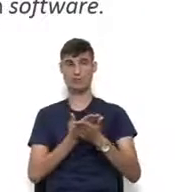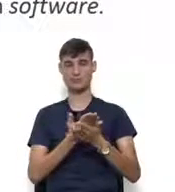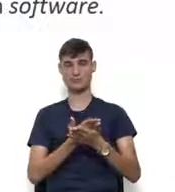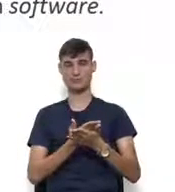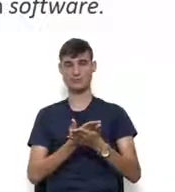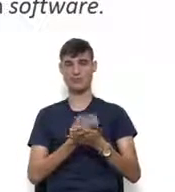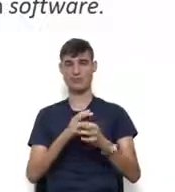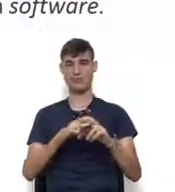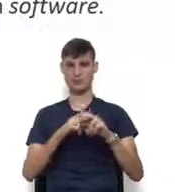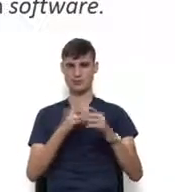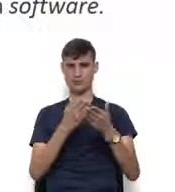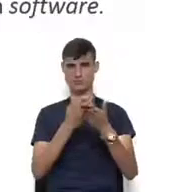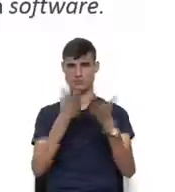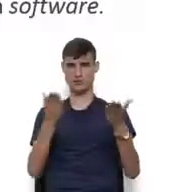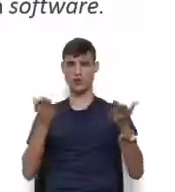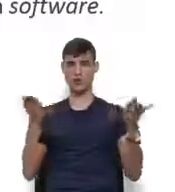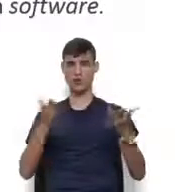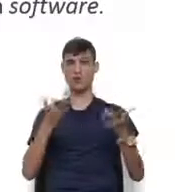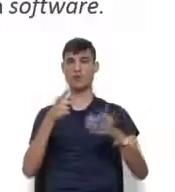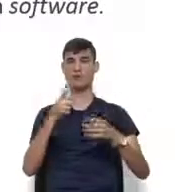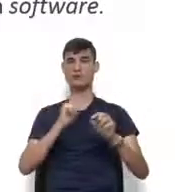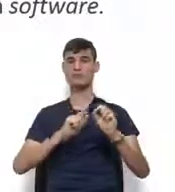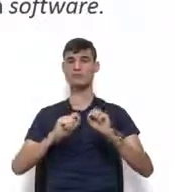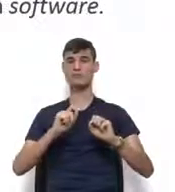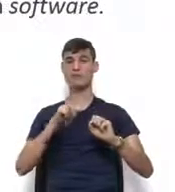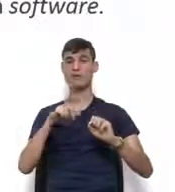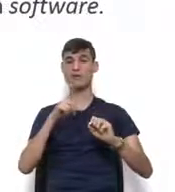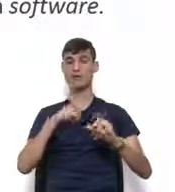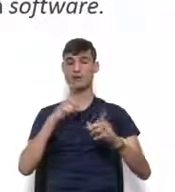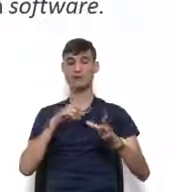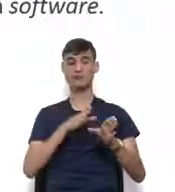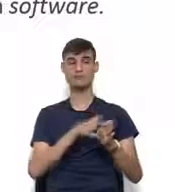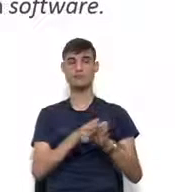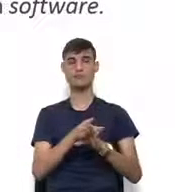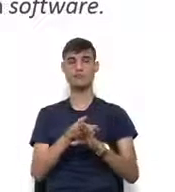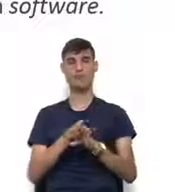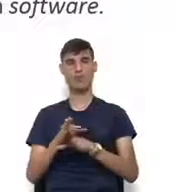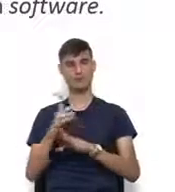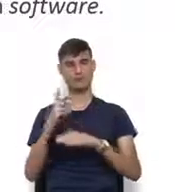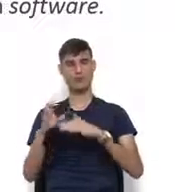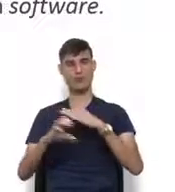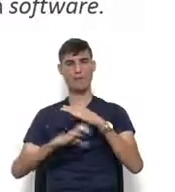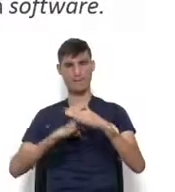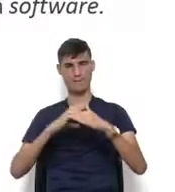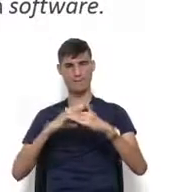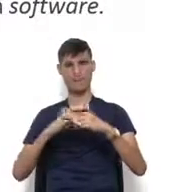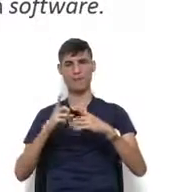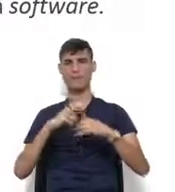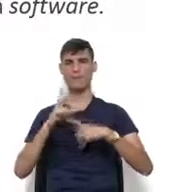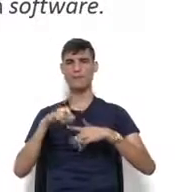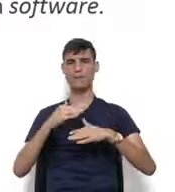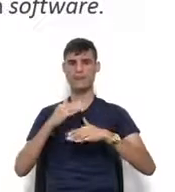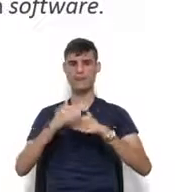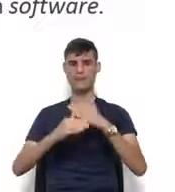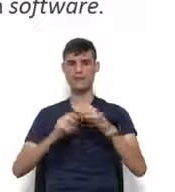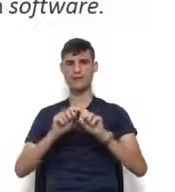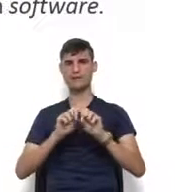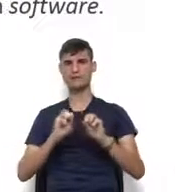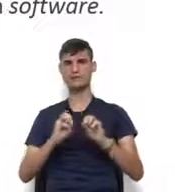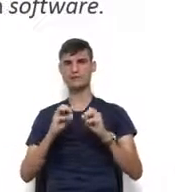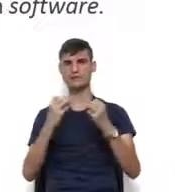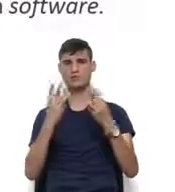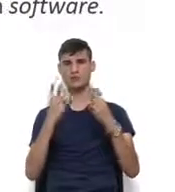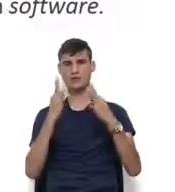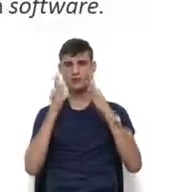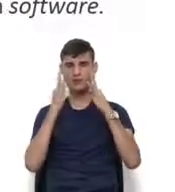Então, você agora vai ter uma função, ou seja, vai ser consultor para uma empresa que produz aí softwares